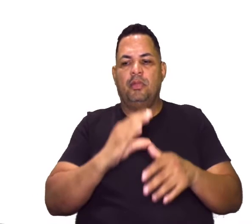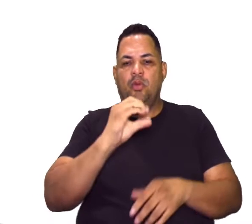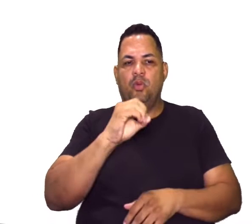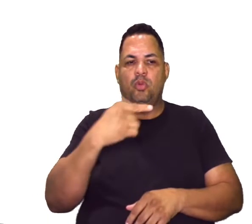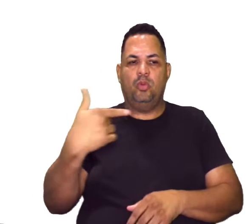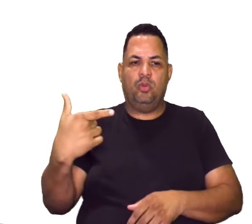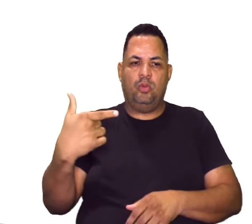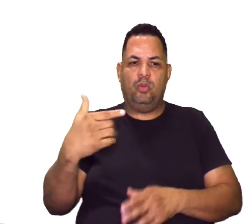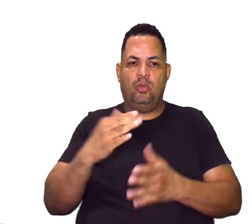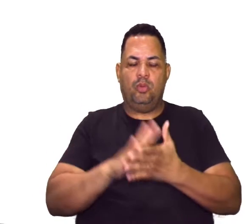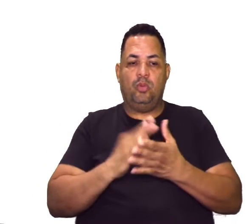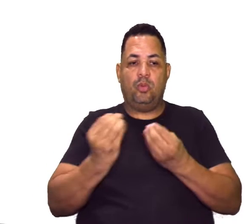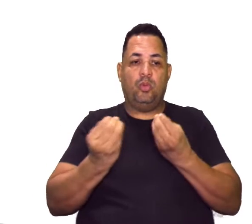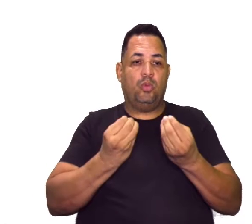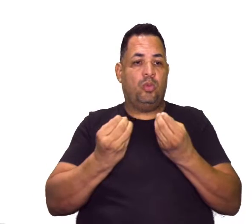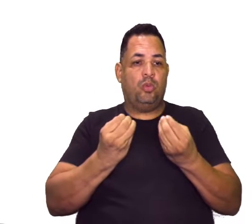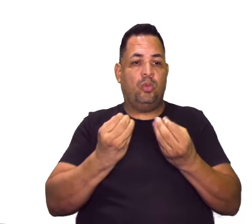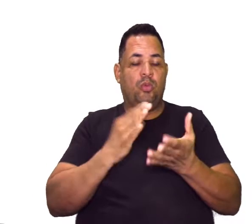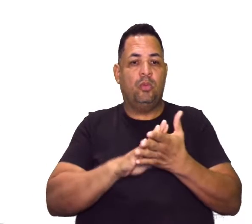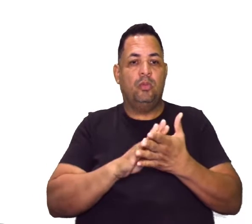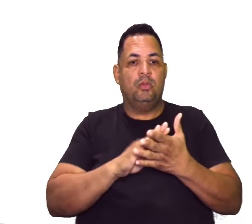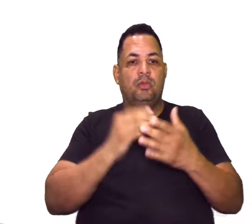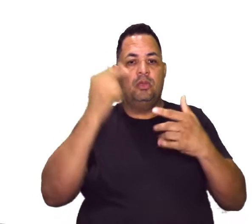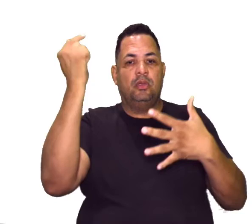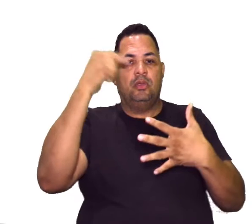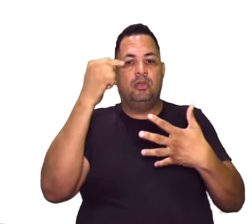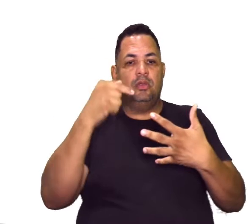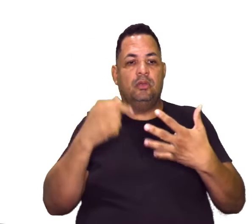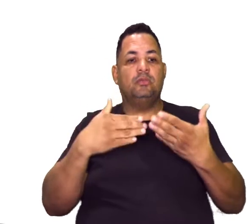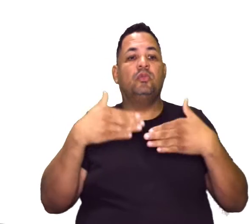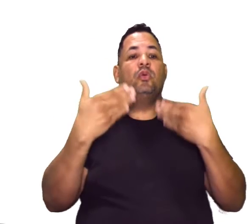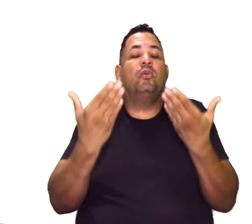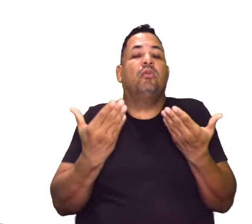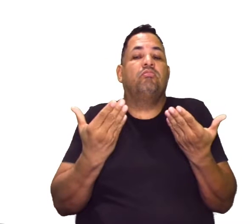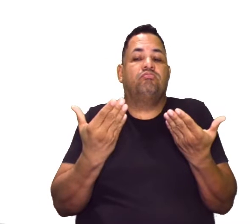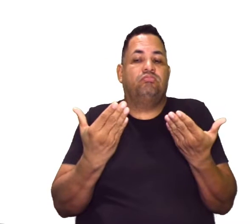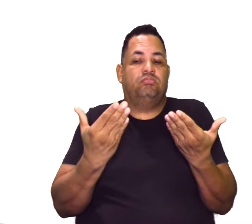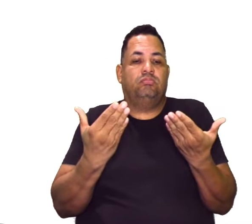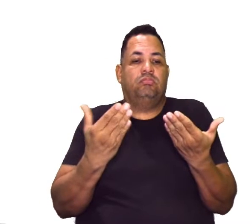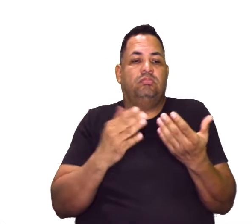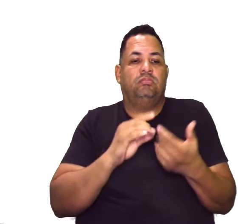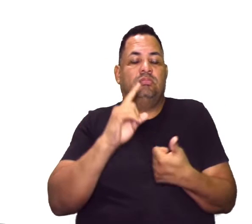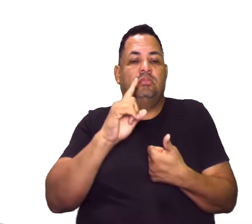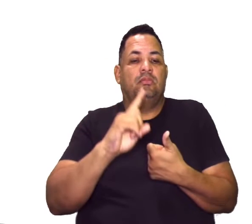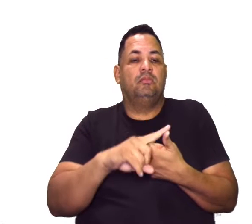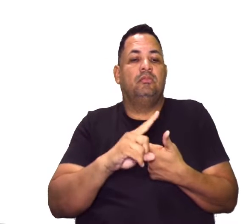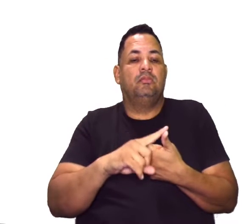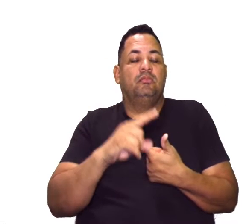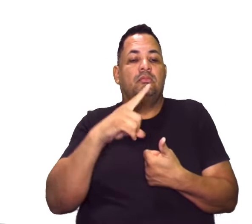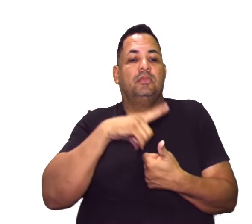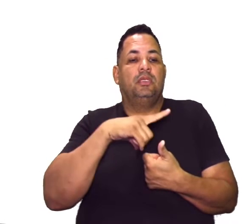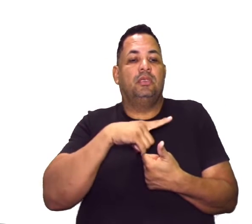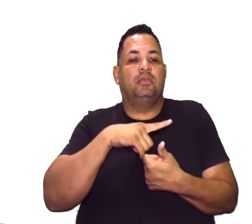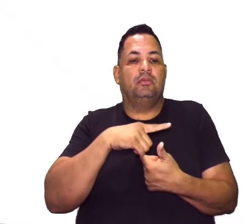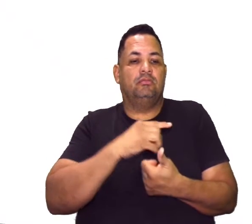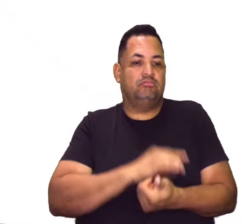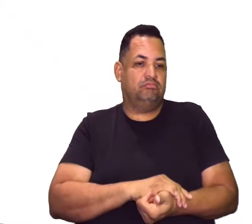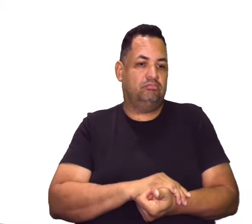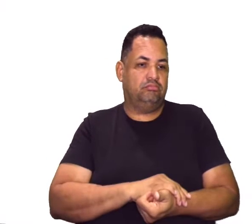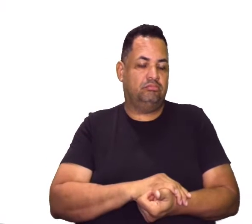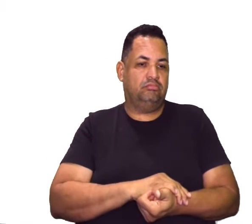oxigênio, o estado e o estado físico classificam respectivamente. Então, quantas classificações nós temos que observar?